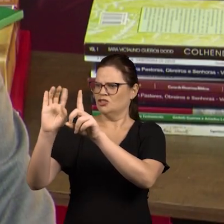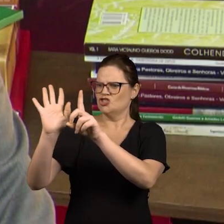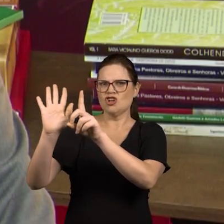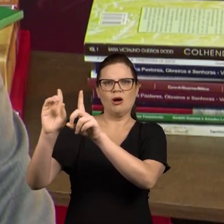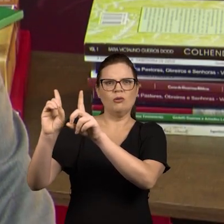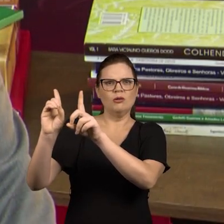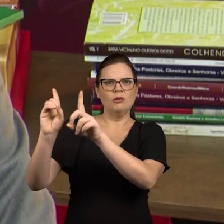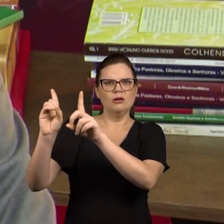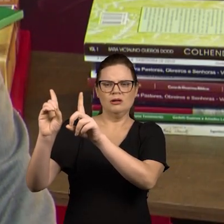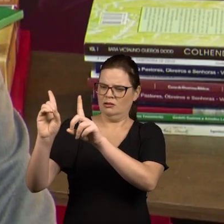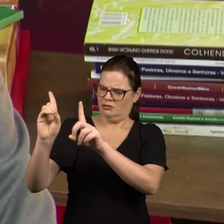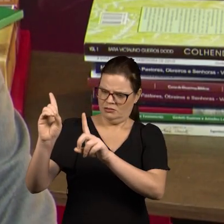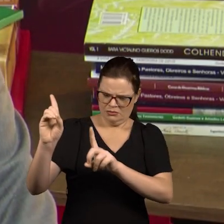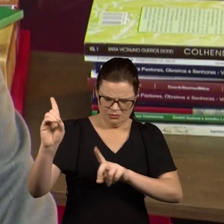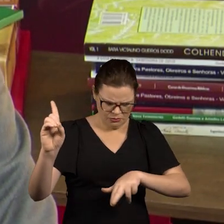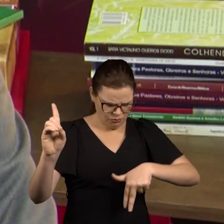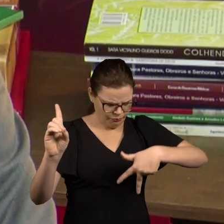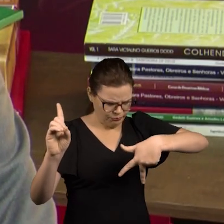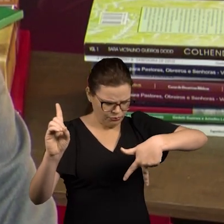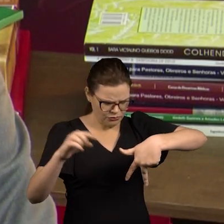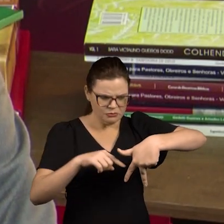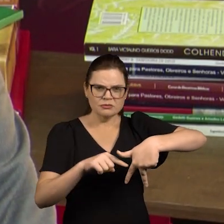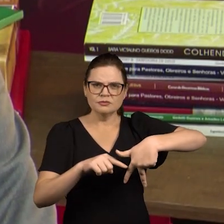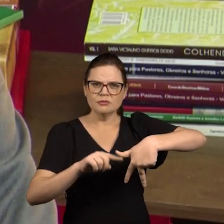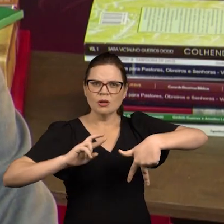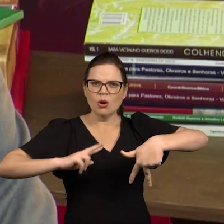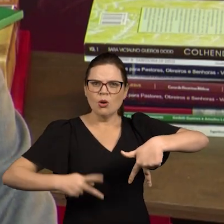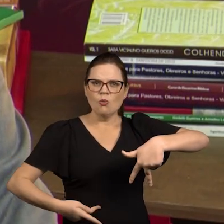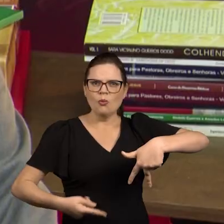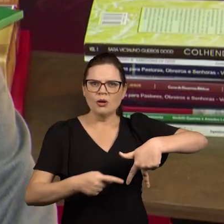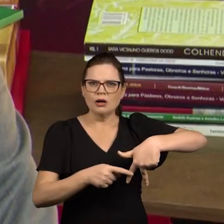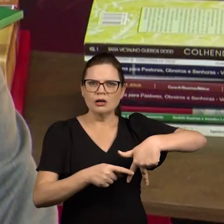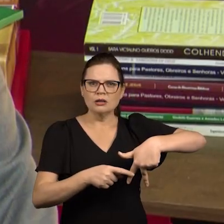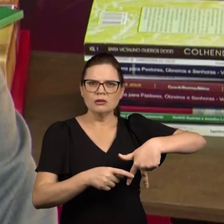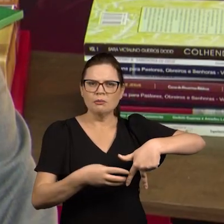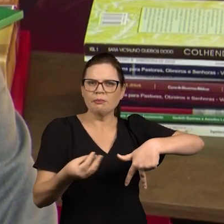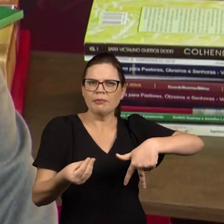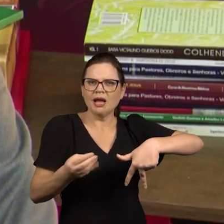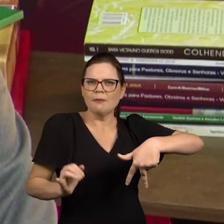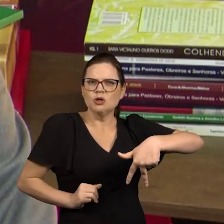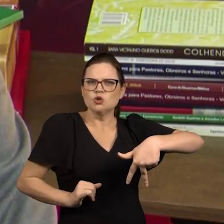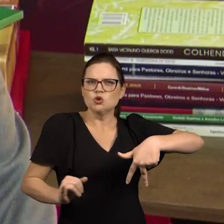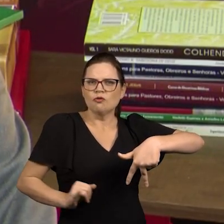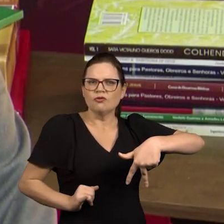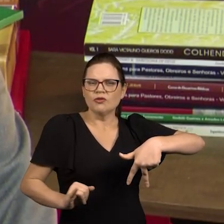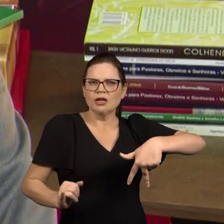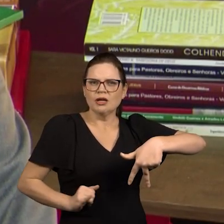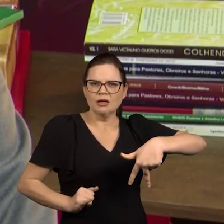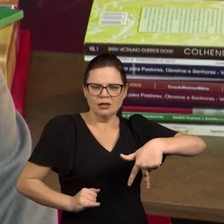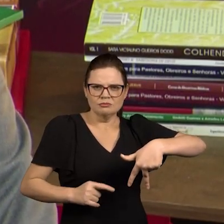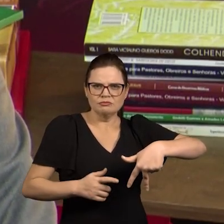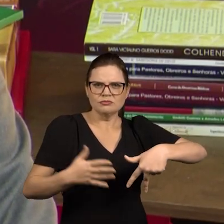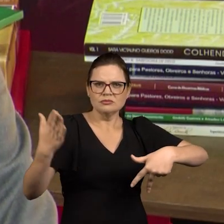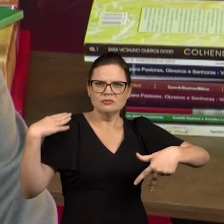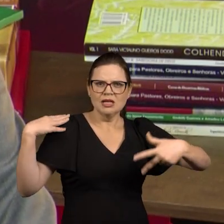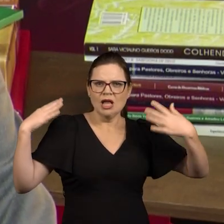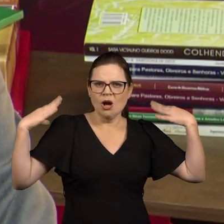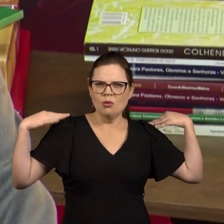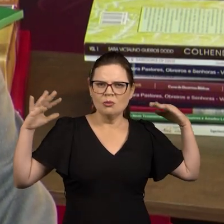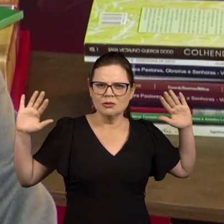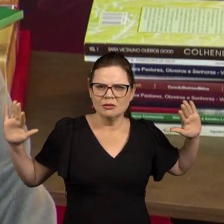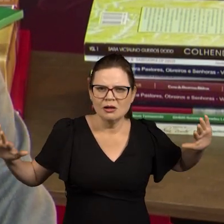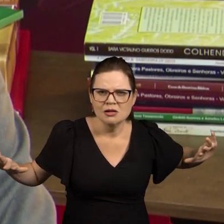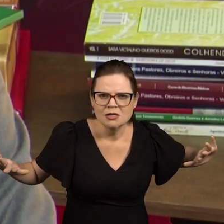tornar homem, para sofrer por nós, para levar sobre os seus ombros toda a dor que a